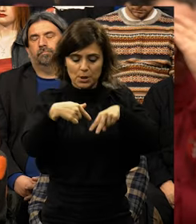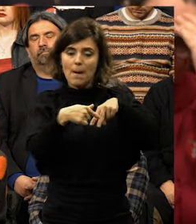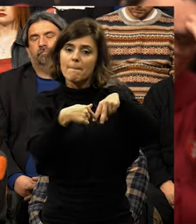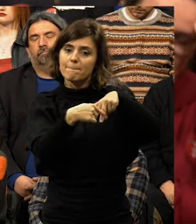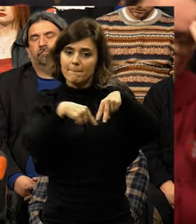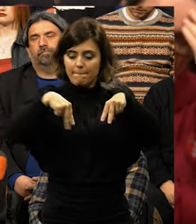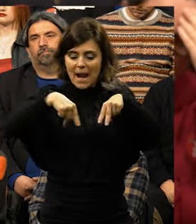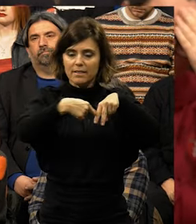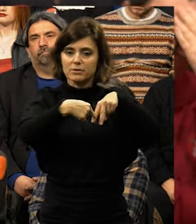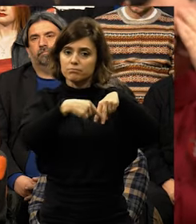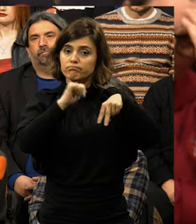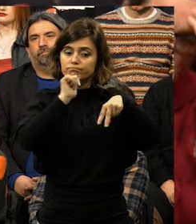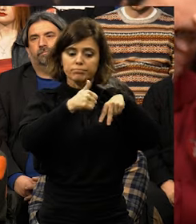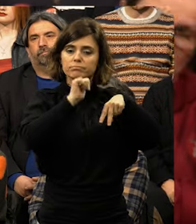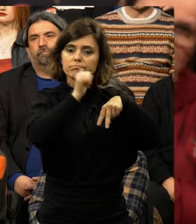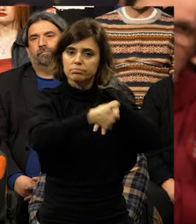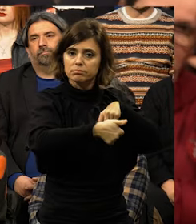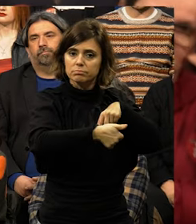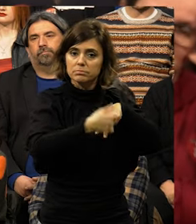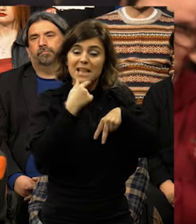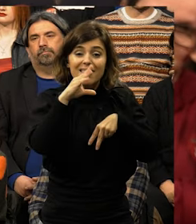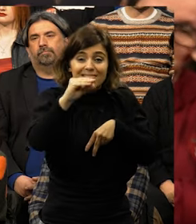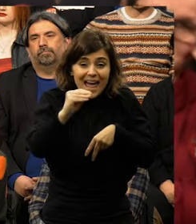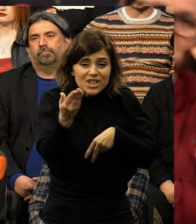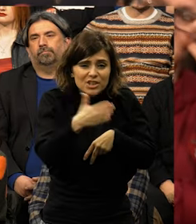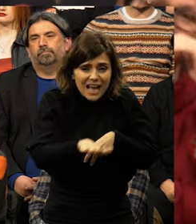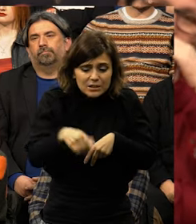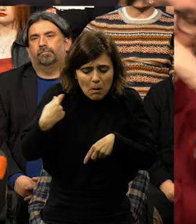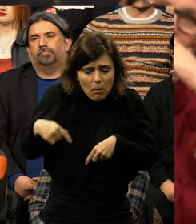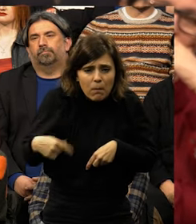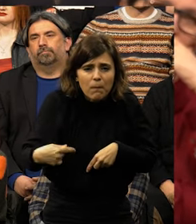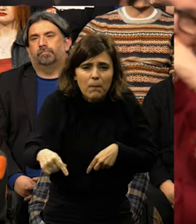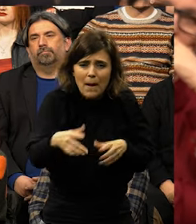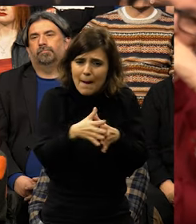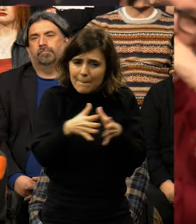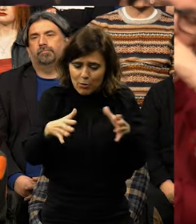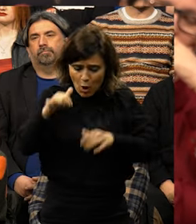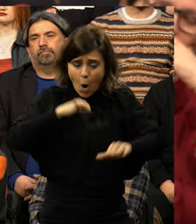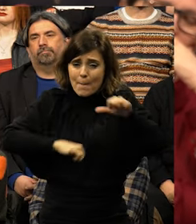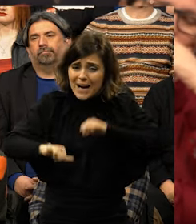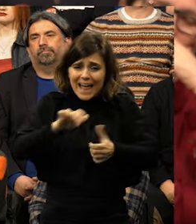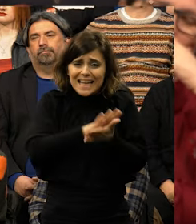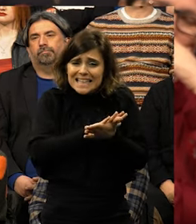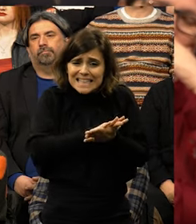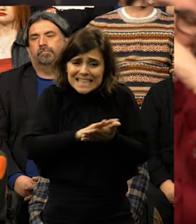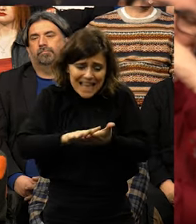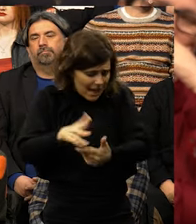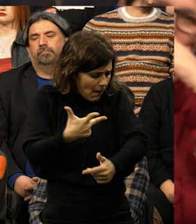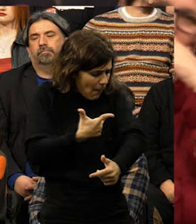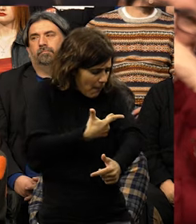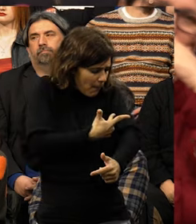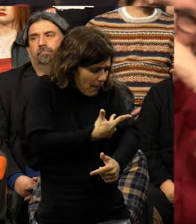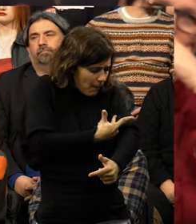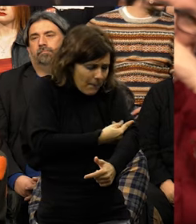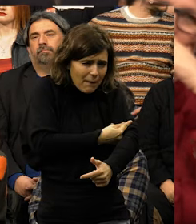mais que estas 10 crianças por dia a maior parte teve que ser operada sem anestesia nós temos as